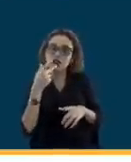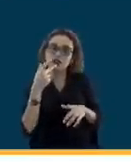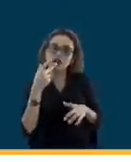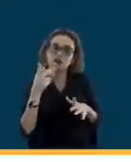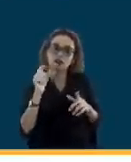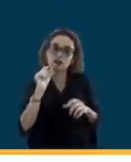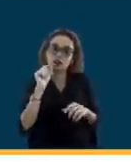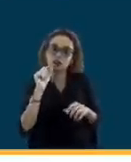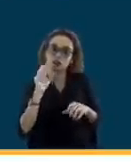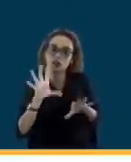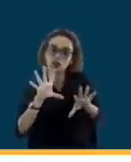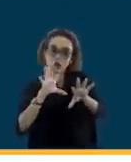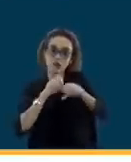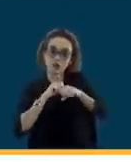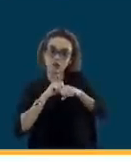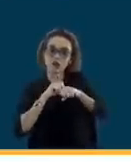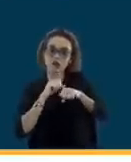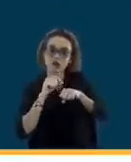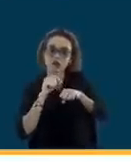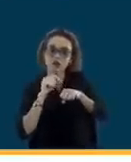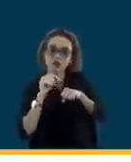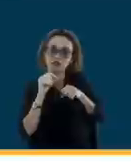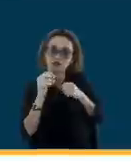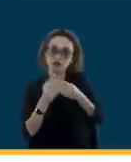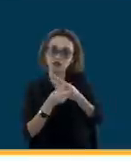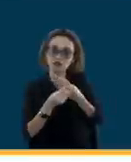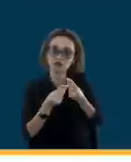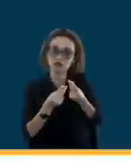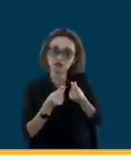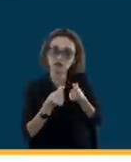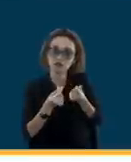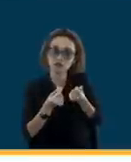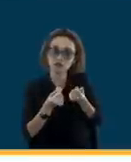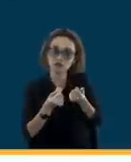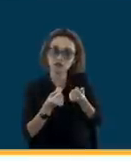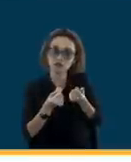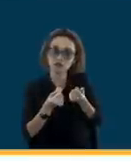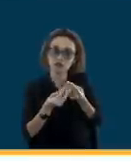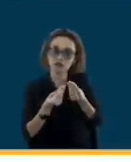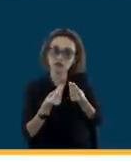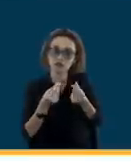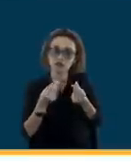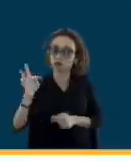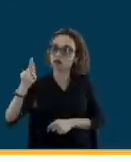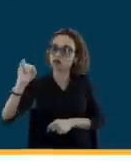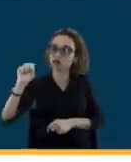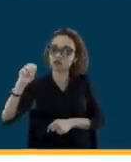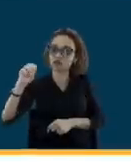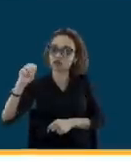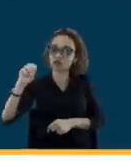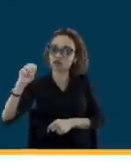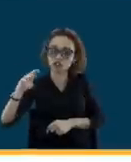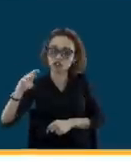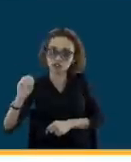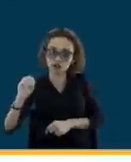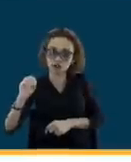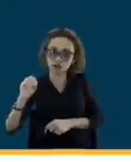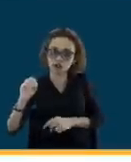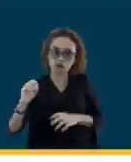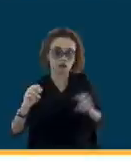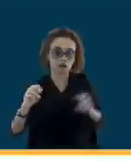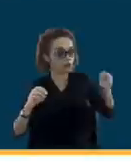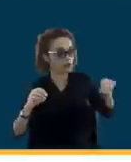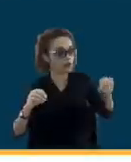apropriado, embora nem sempre seja adequado, o turismo a um Ministério da Cultura do que o contrário.